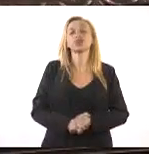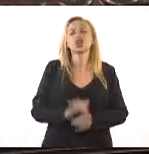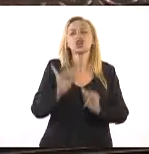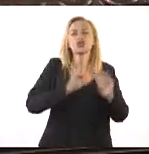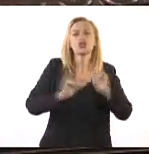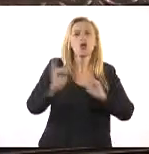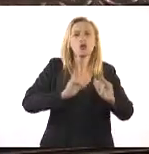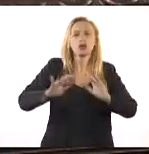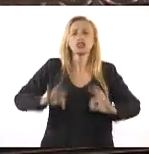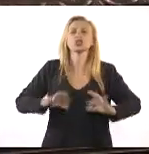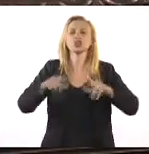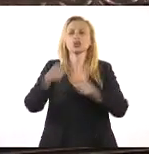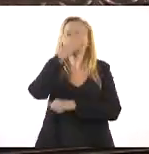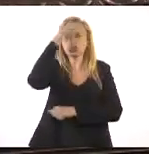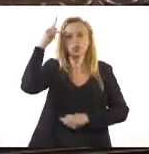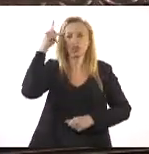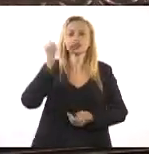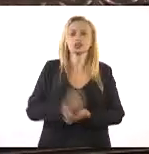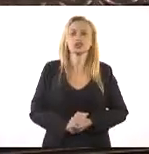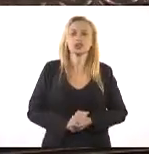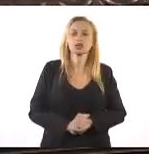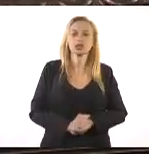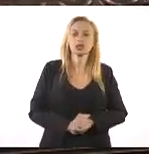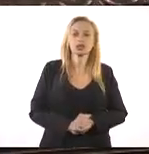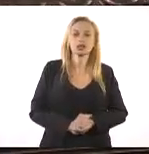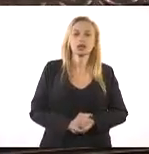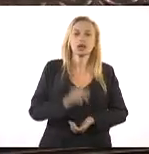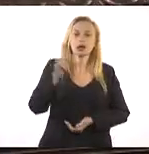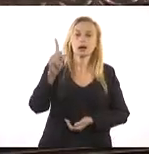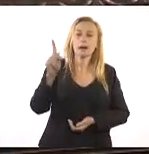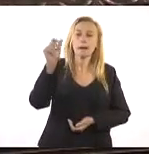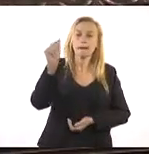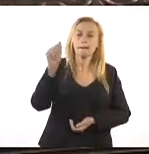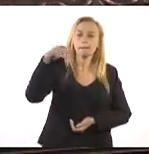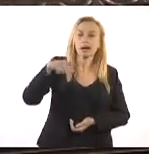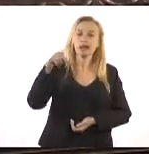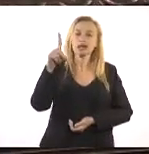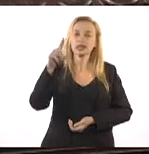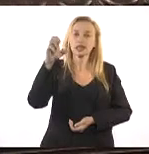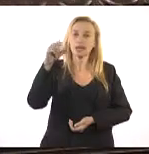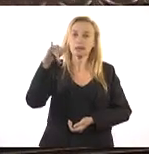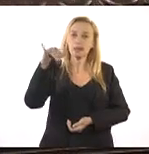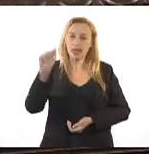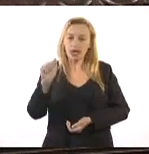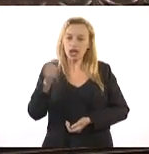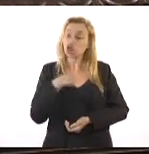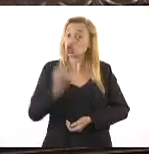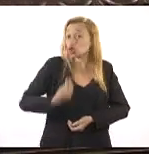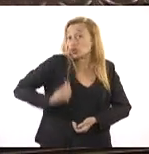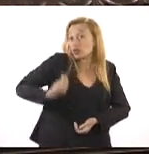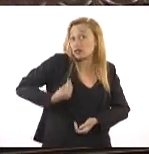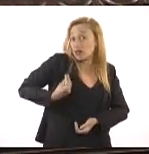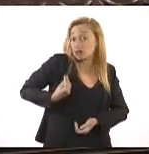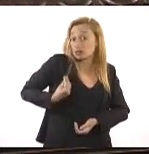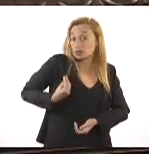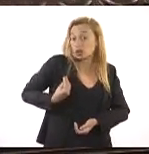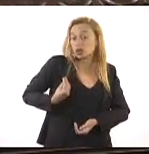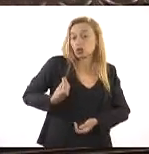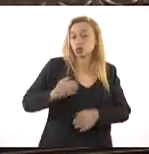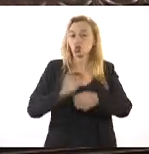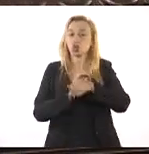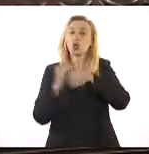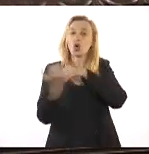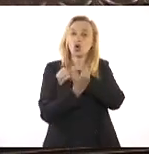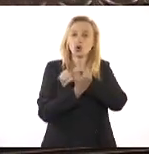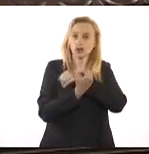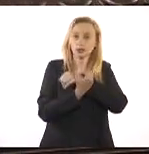informando a todo mundo a pandemia que nós estamos vivendo devido ao